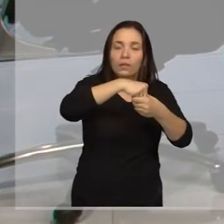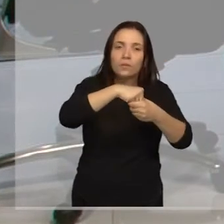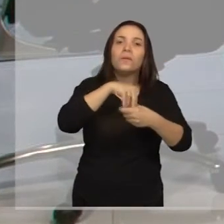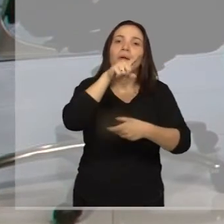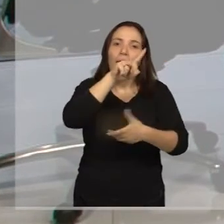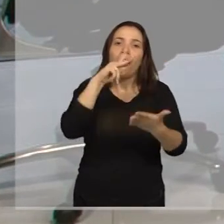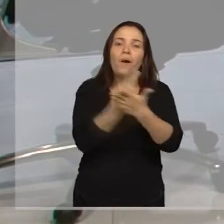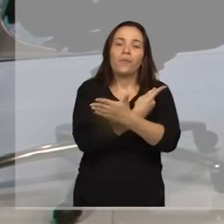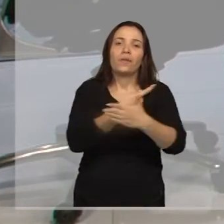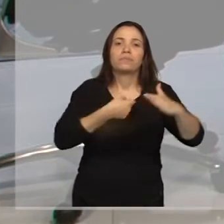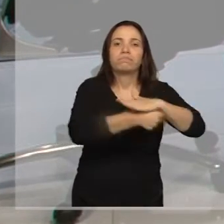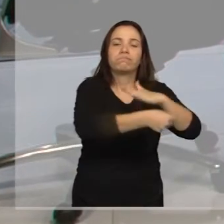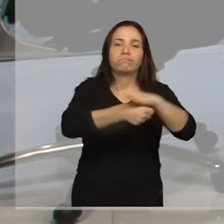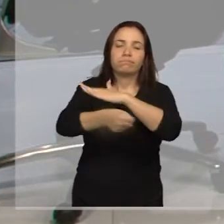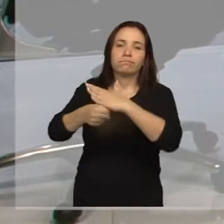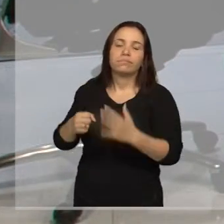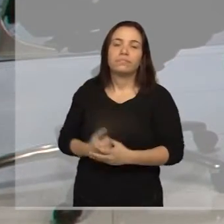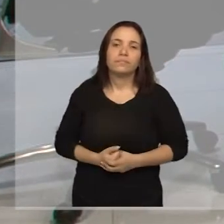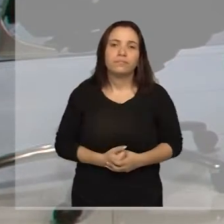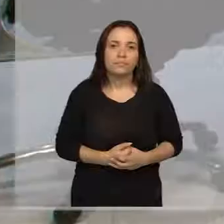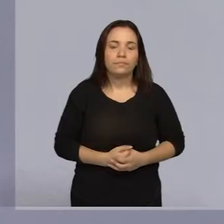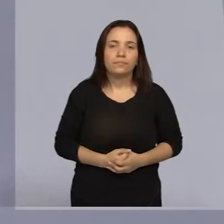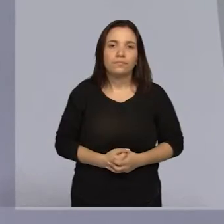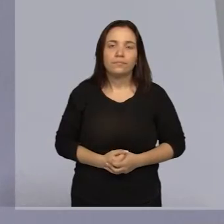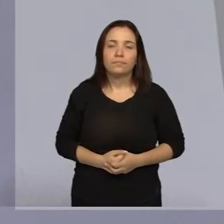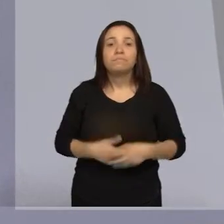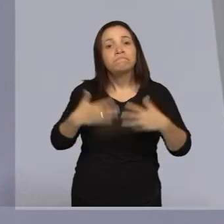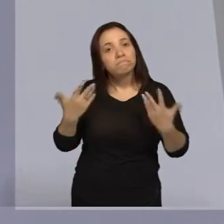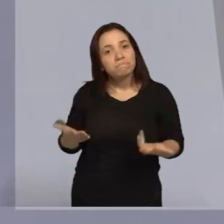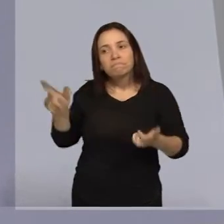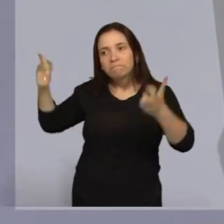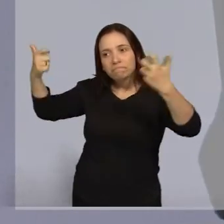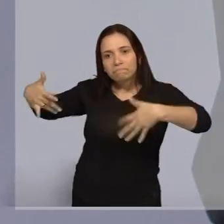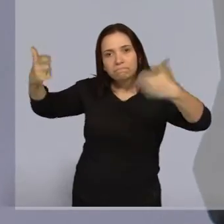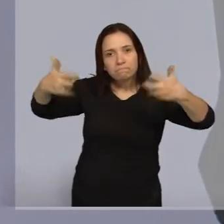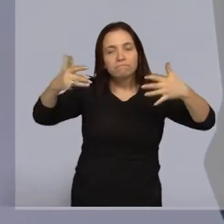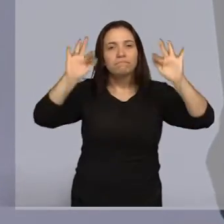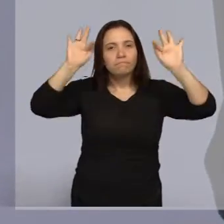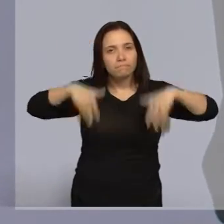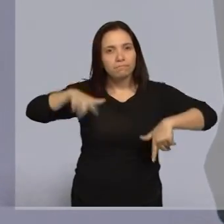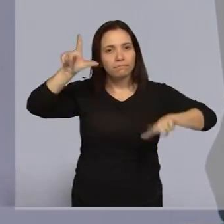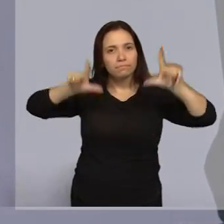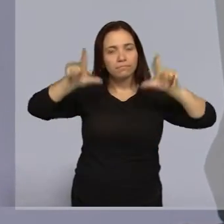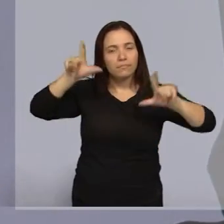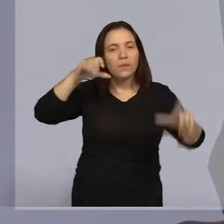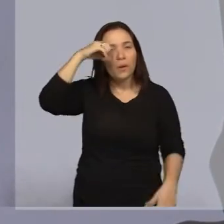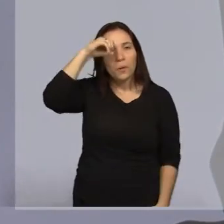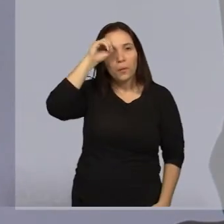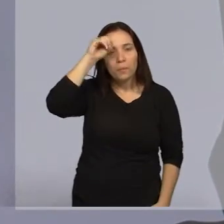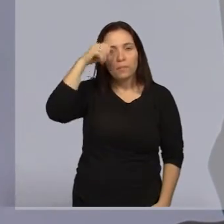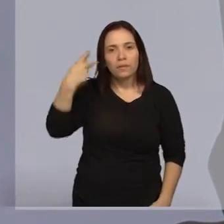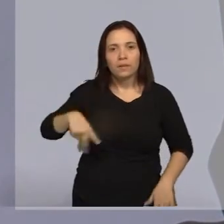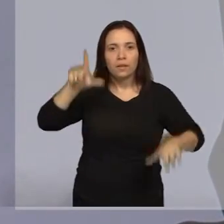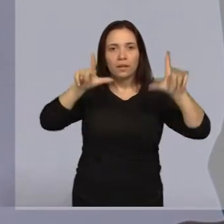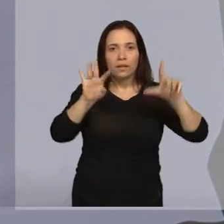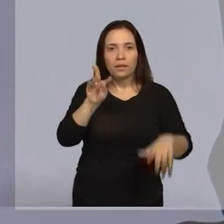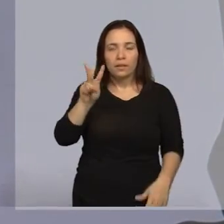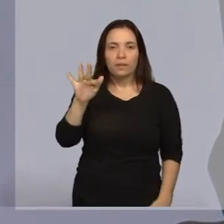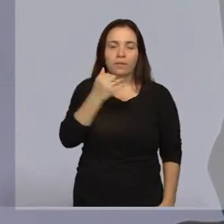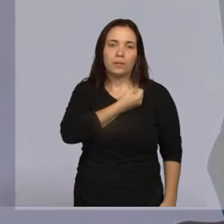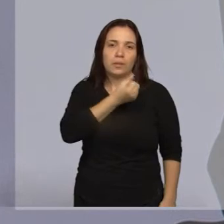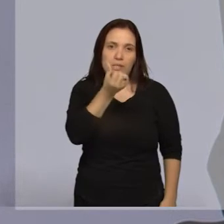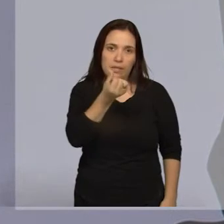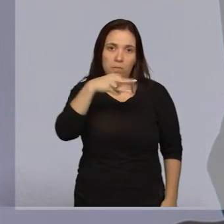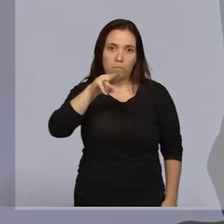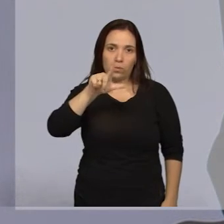essas coisas aconteciam com maior profundidade. E com essas colocações, finalizamos mais uma edição do programa Observatório pela TV Fortaleza, canal 6